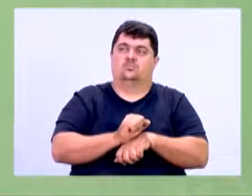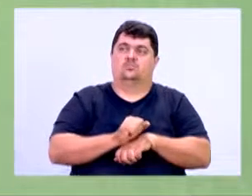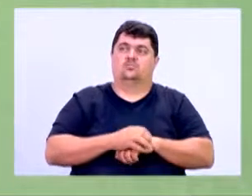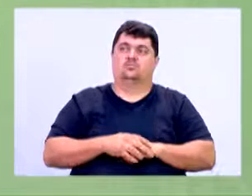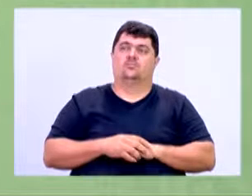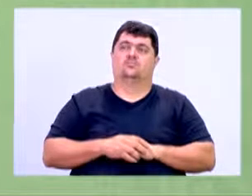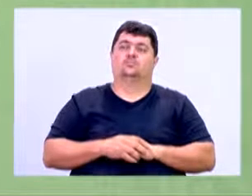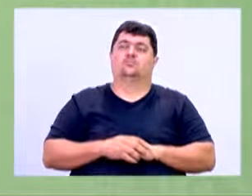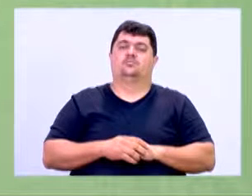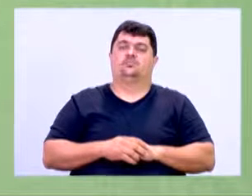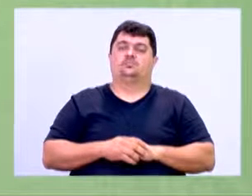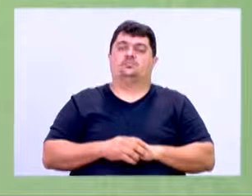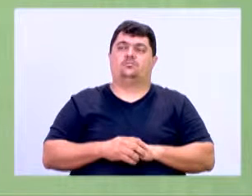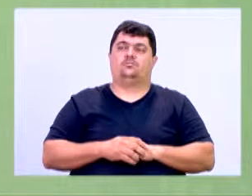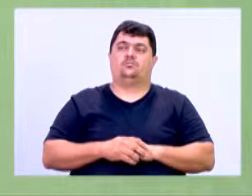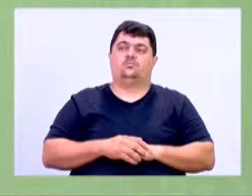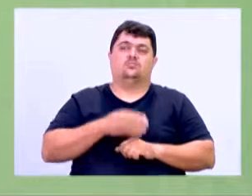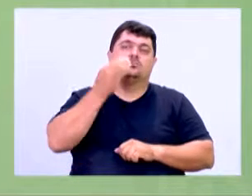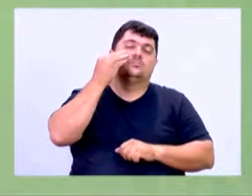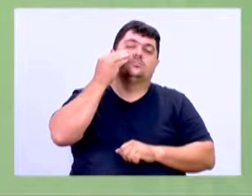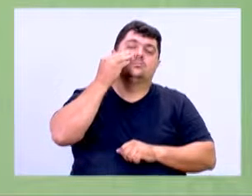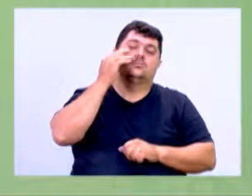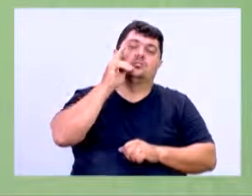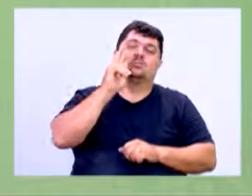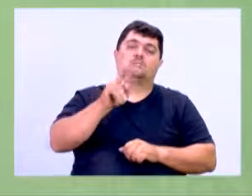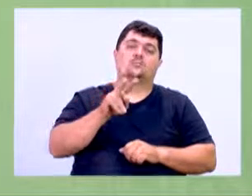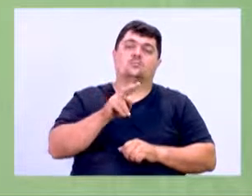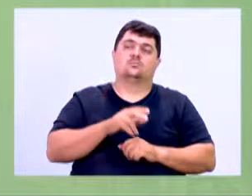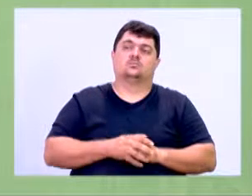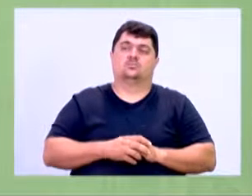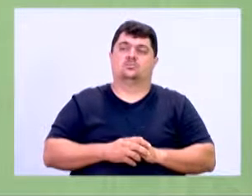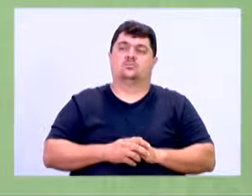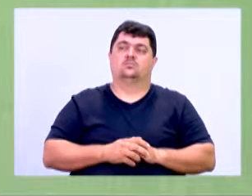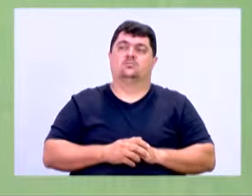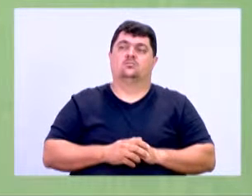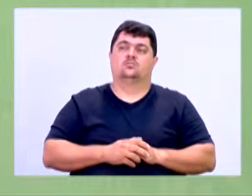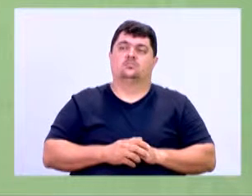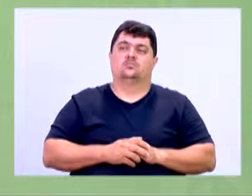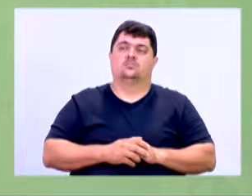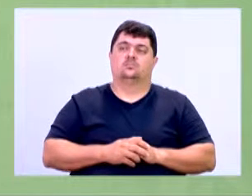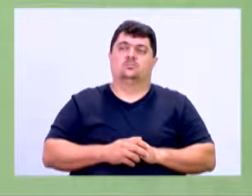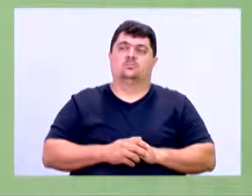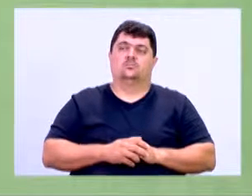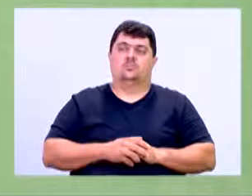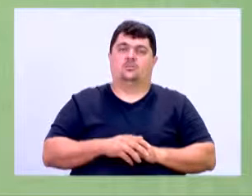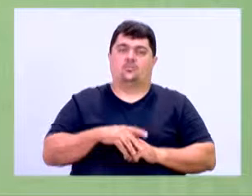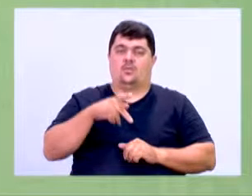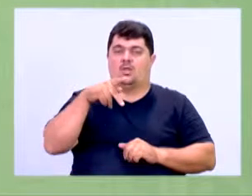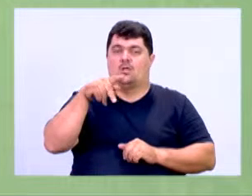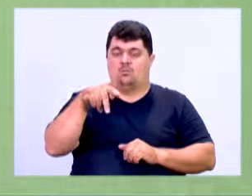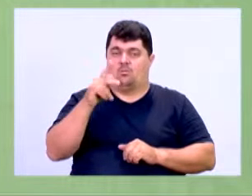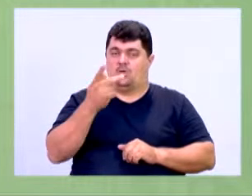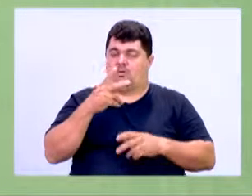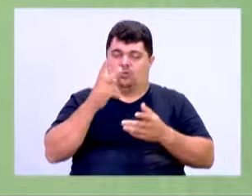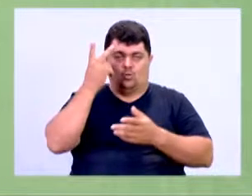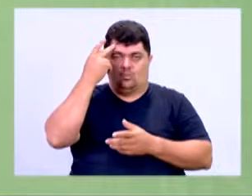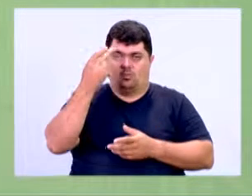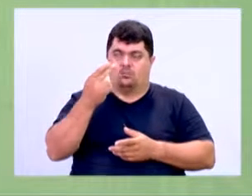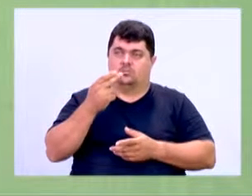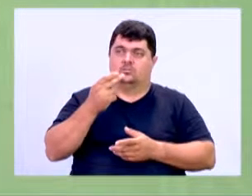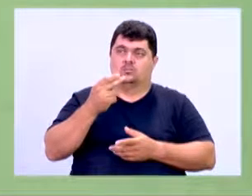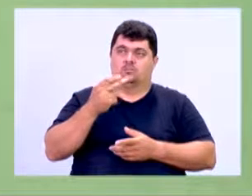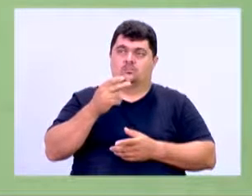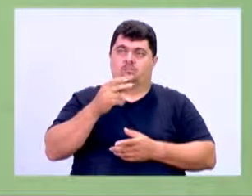interrompe as repetições. Vamos na prática aqui, se tratando da programação PHP. Tenho meus delimitadores PHP, onde eu